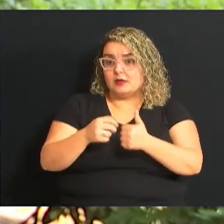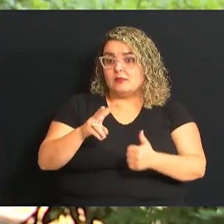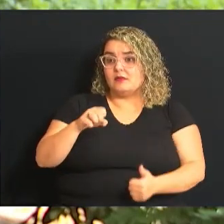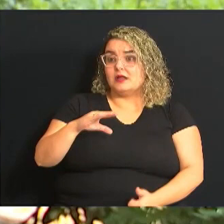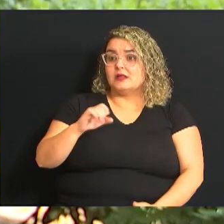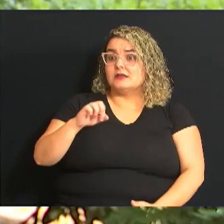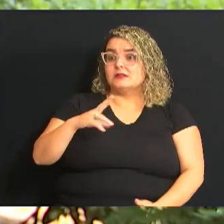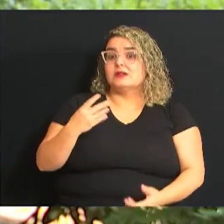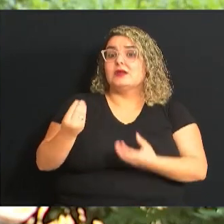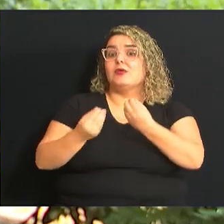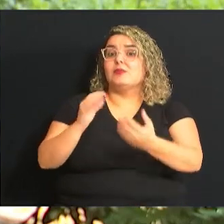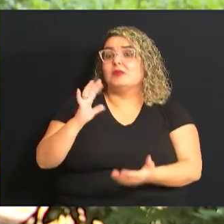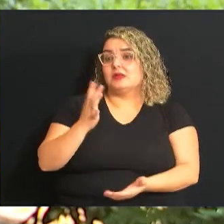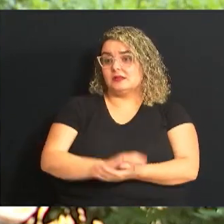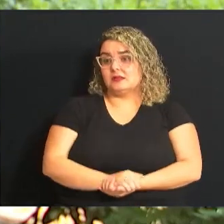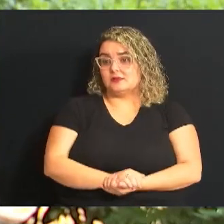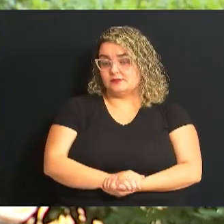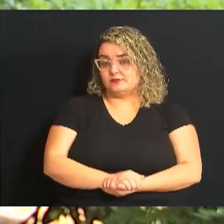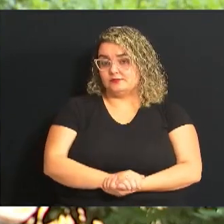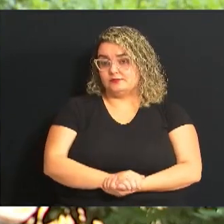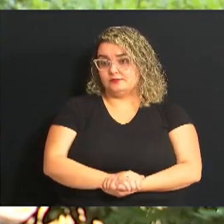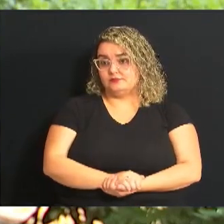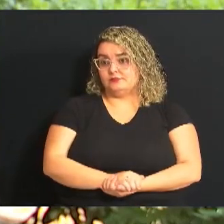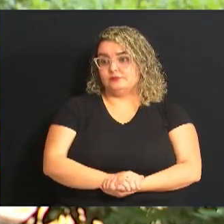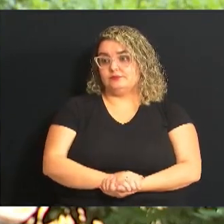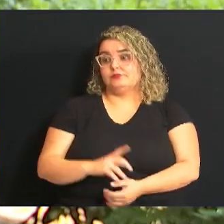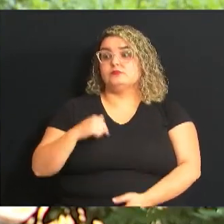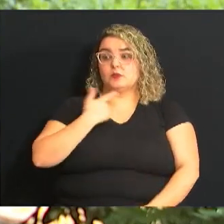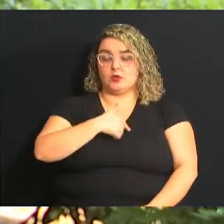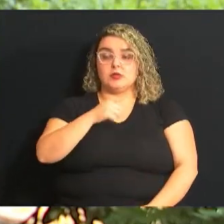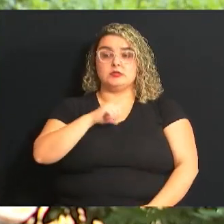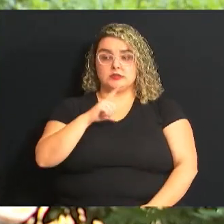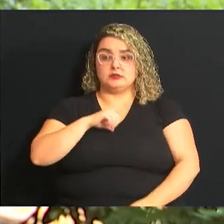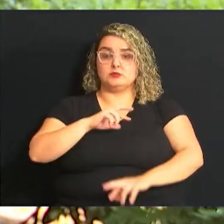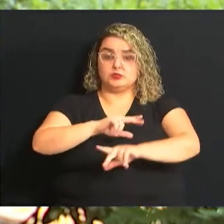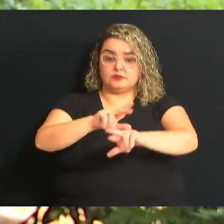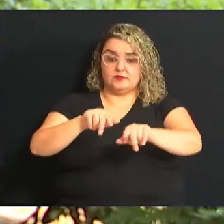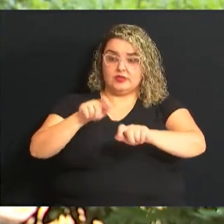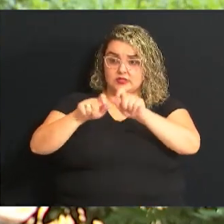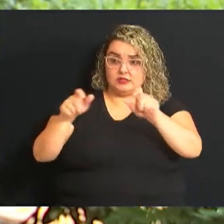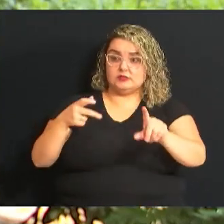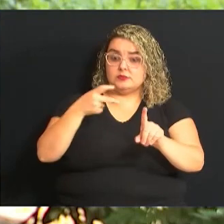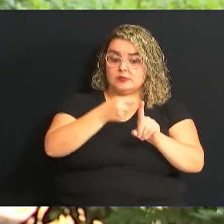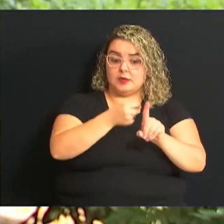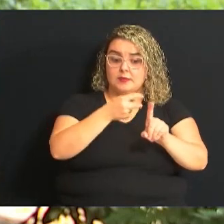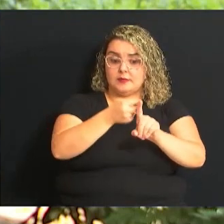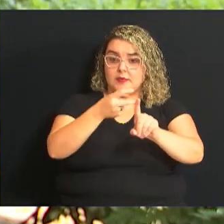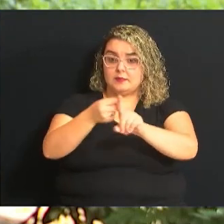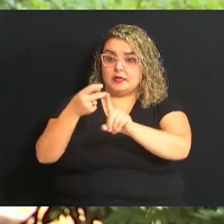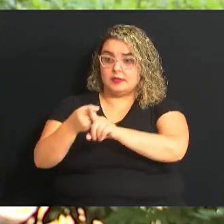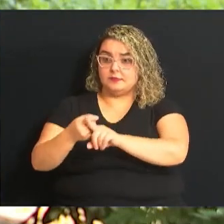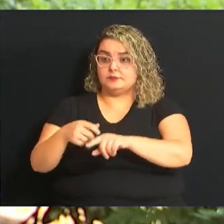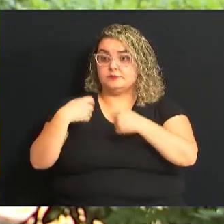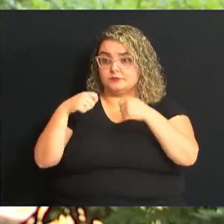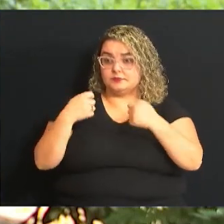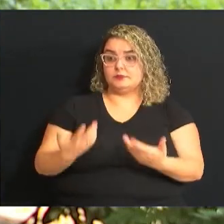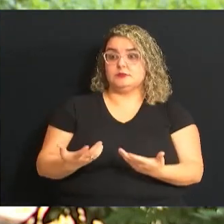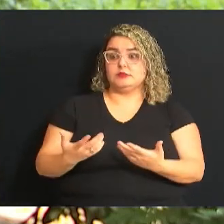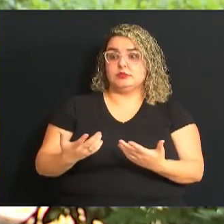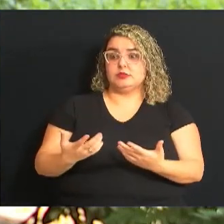questão aí? Essa questão é como nós temos muitas pessoas para vacinar, a gente tem que manter um